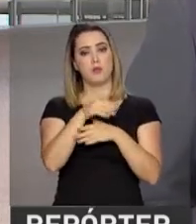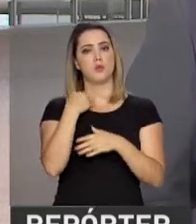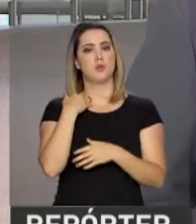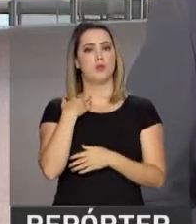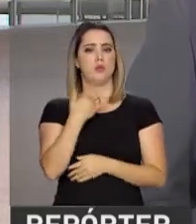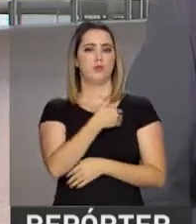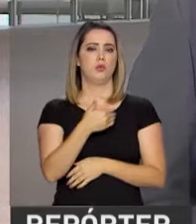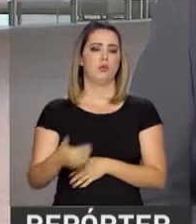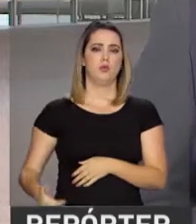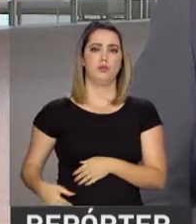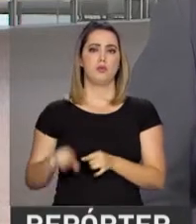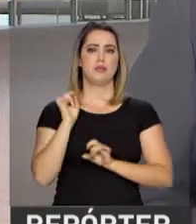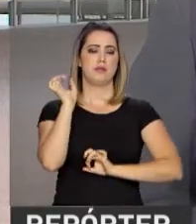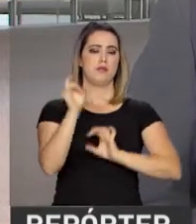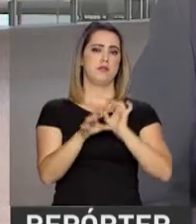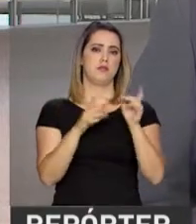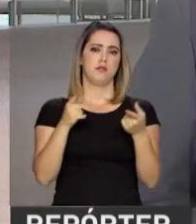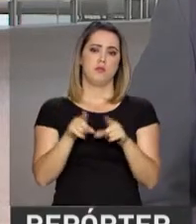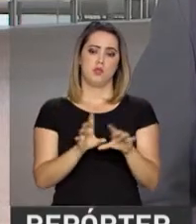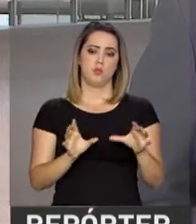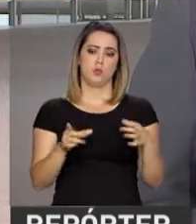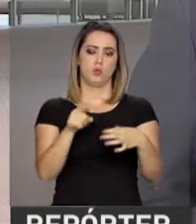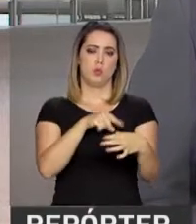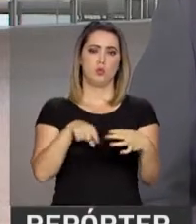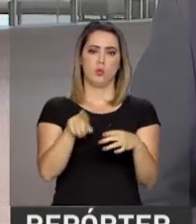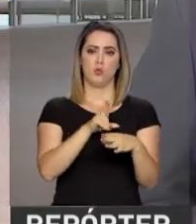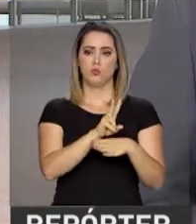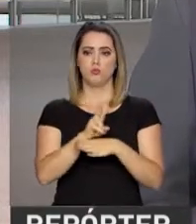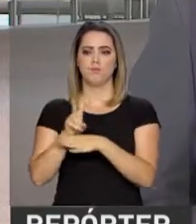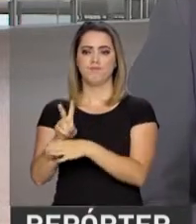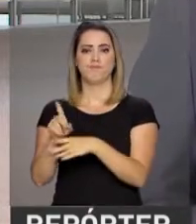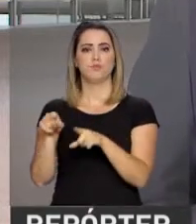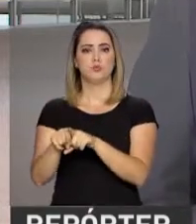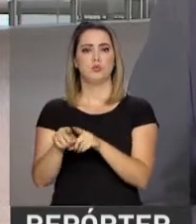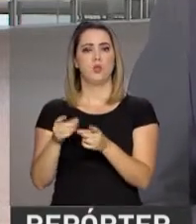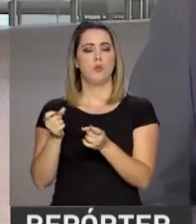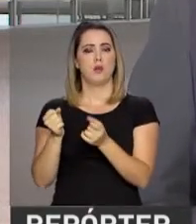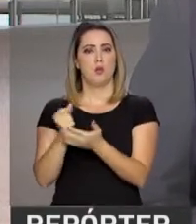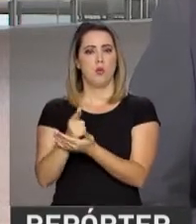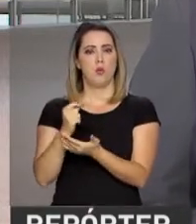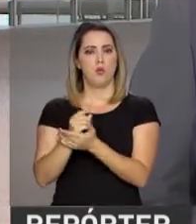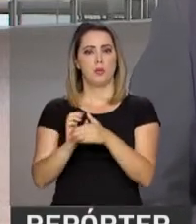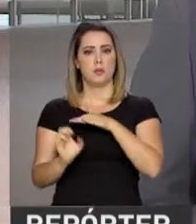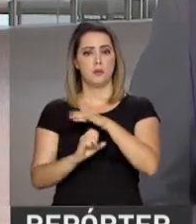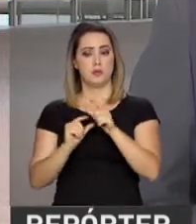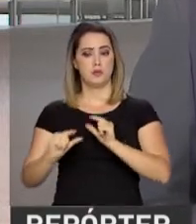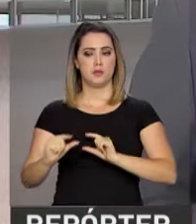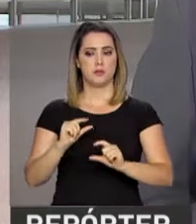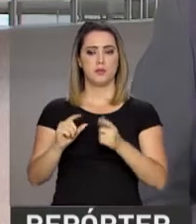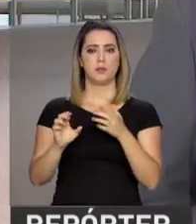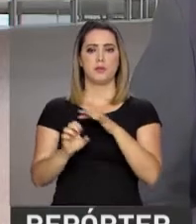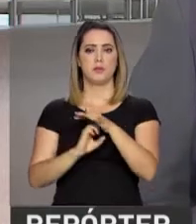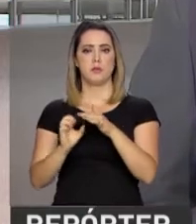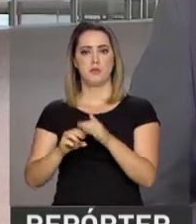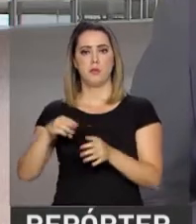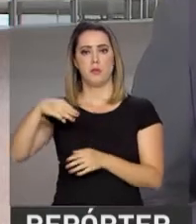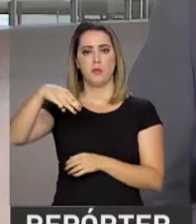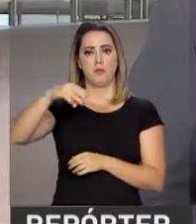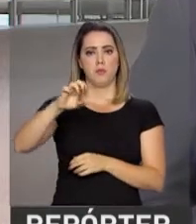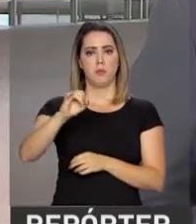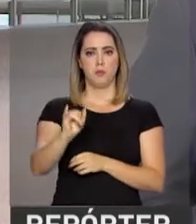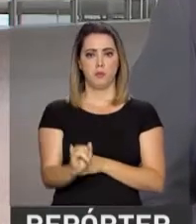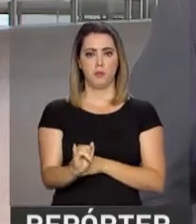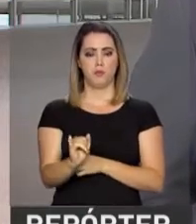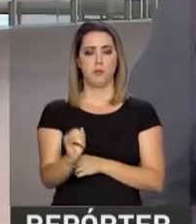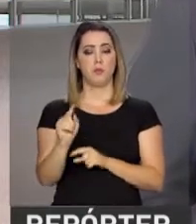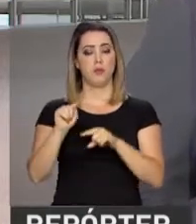bancos públicos, especialmente em linhas voltadas para o consumo, micro e pequenas empresas e microempreendedores